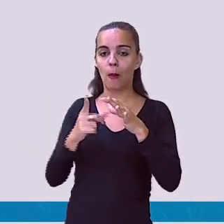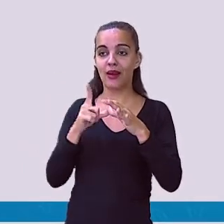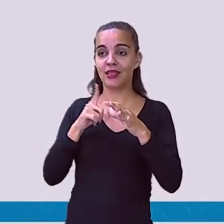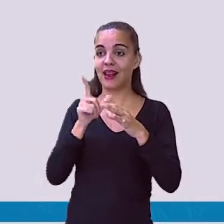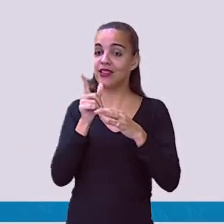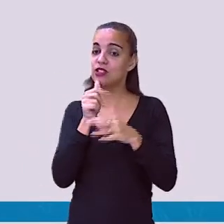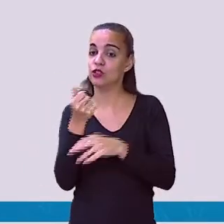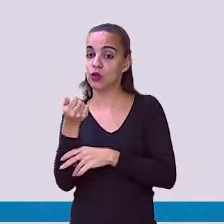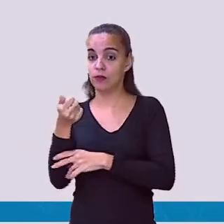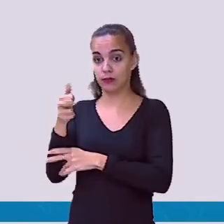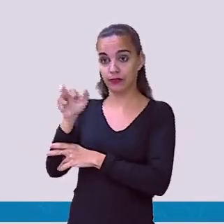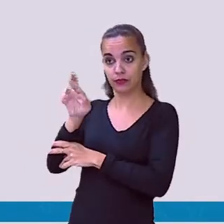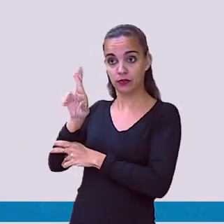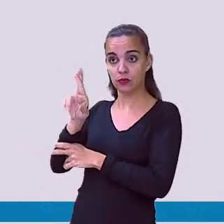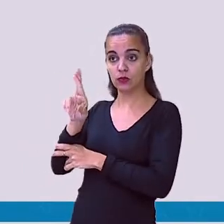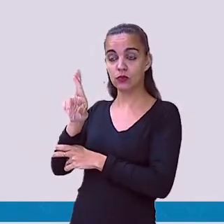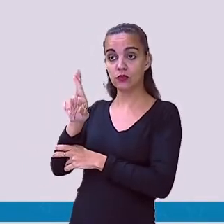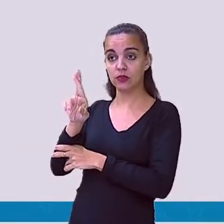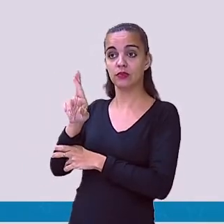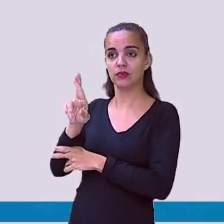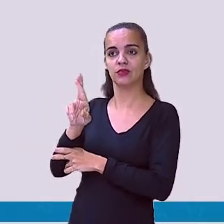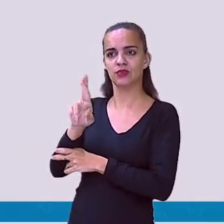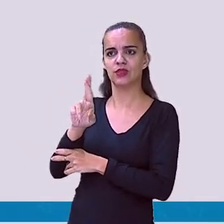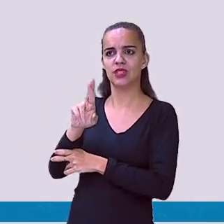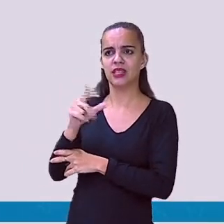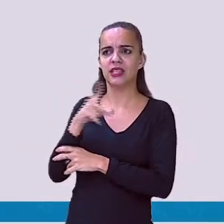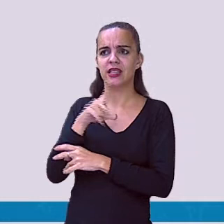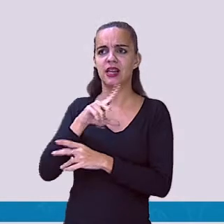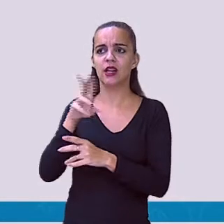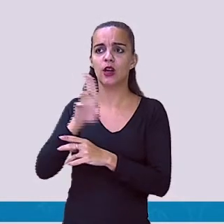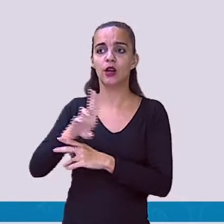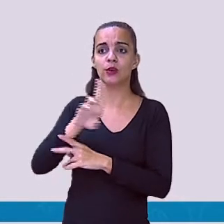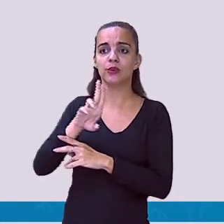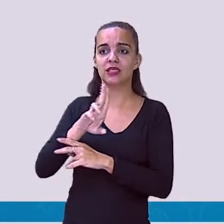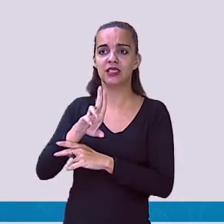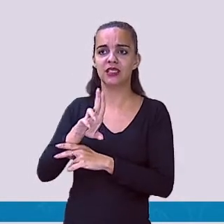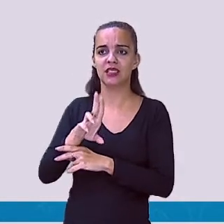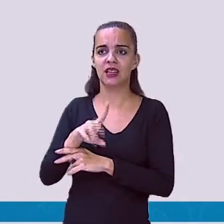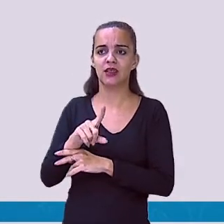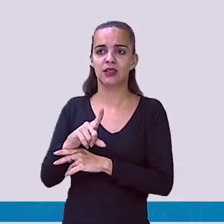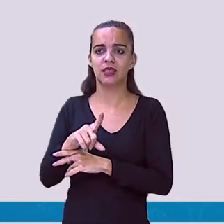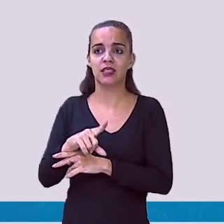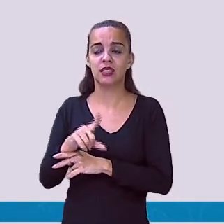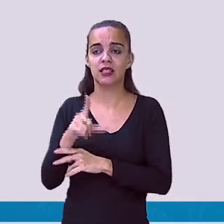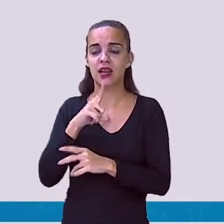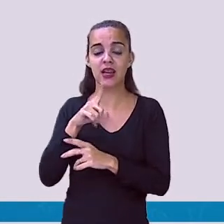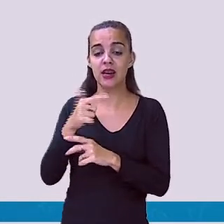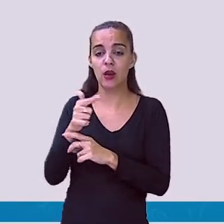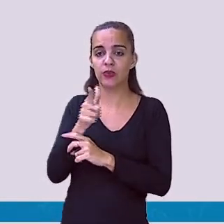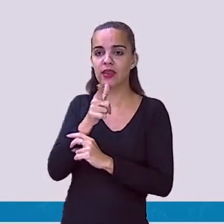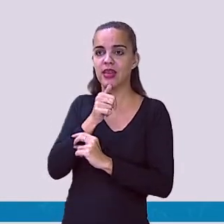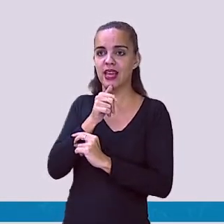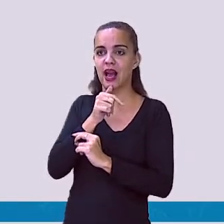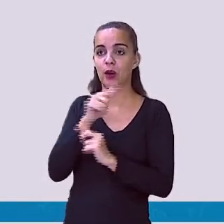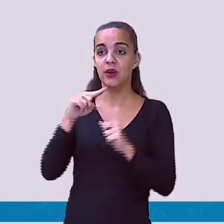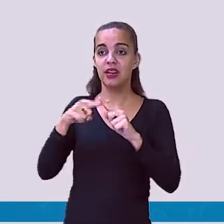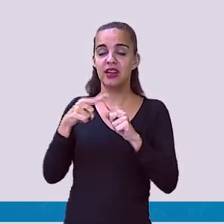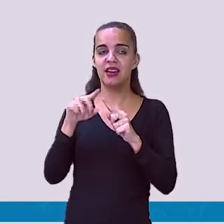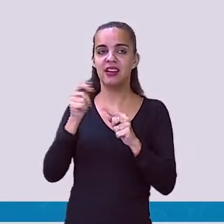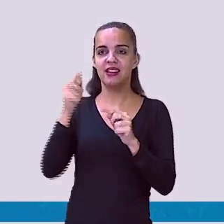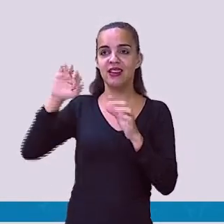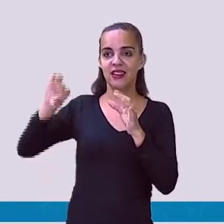de água. Por quê? O condensador é exatamente a presença da água nesse condensador que